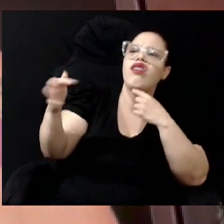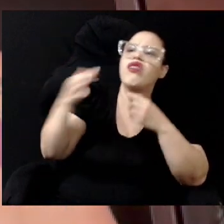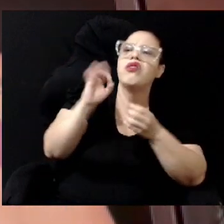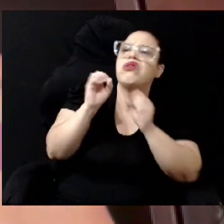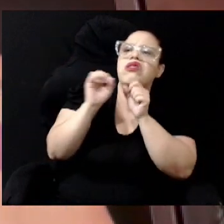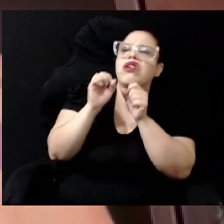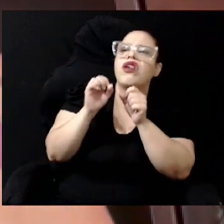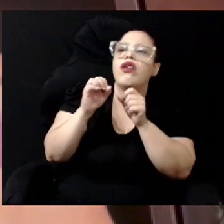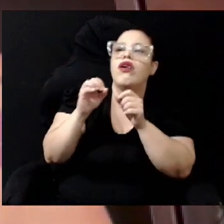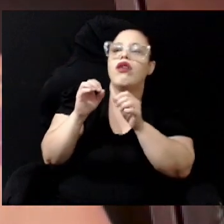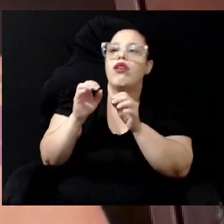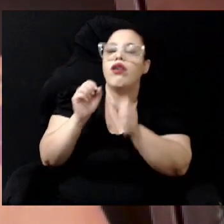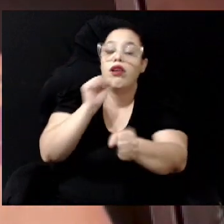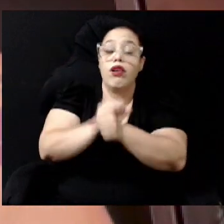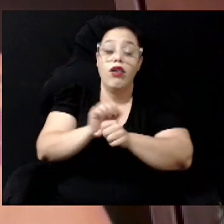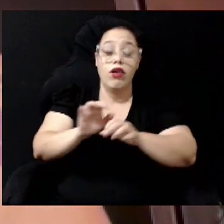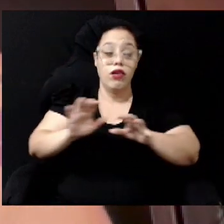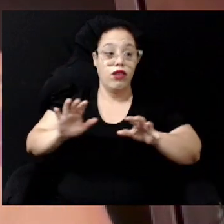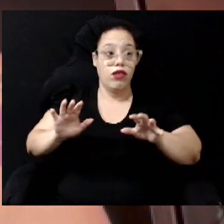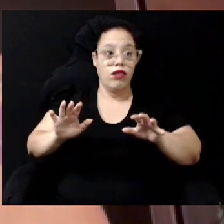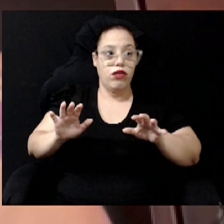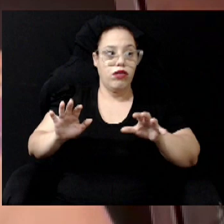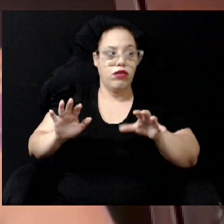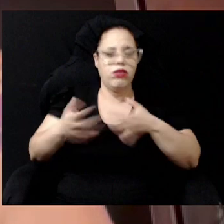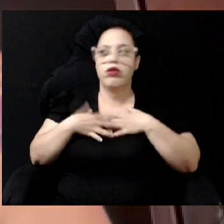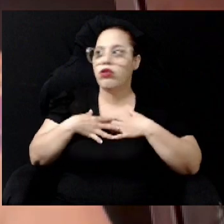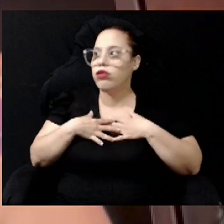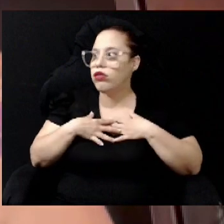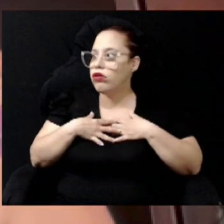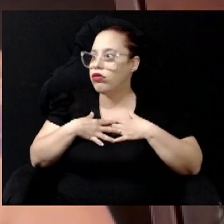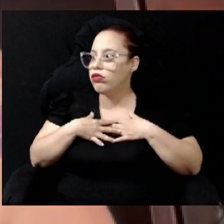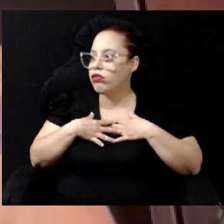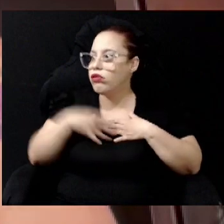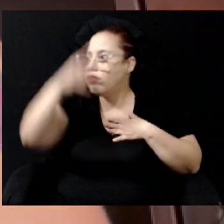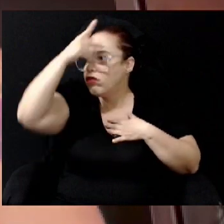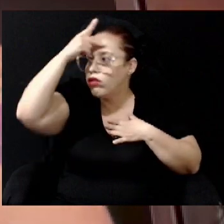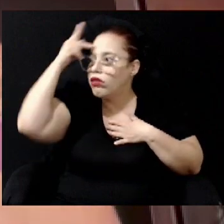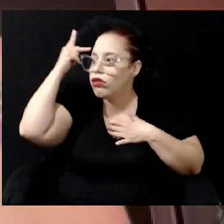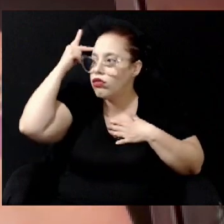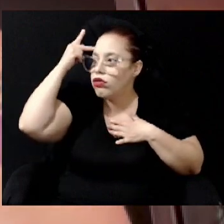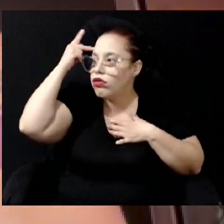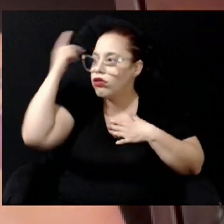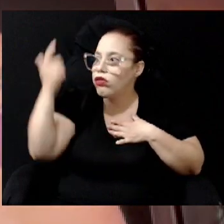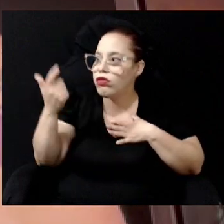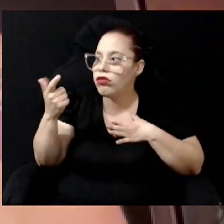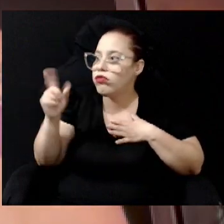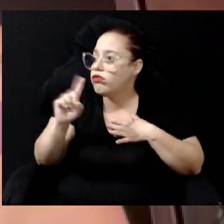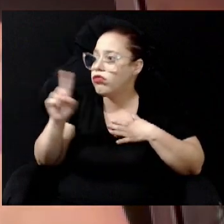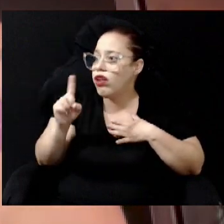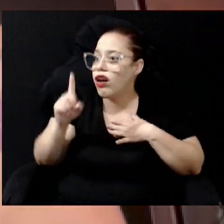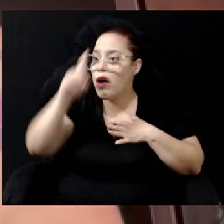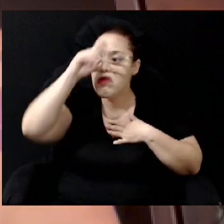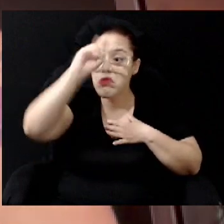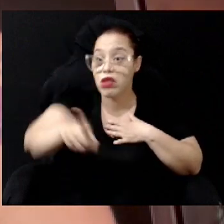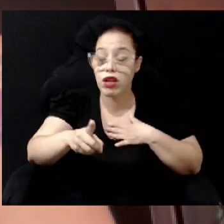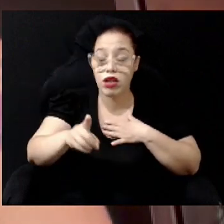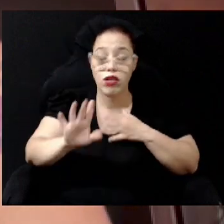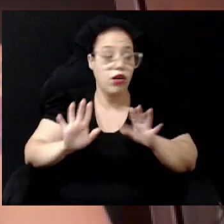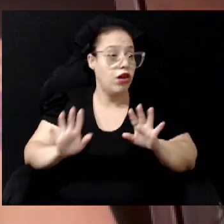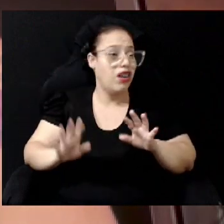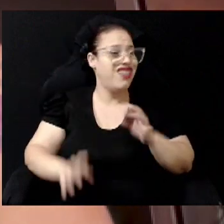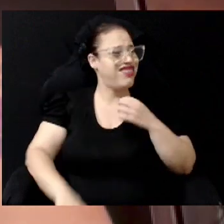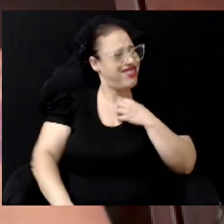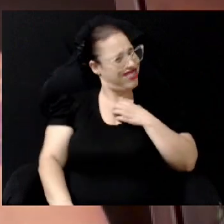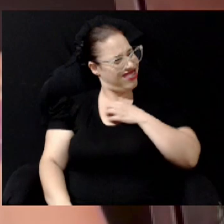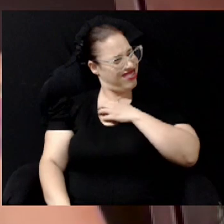paralisação. Então, as pessoas acabam não tomando atitudes, né? Por conta